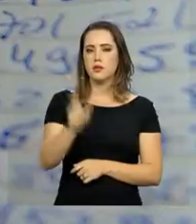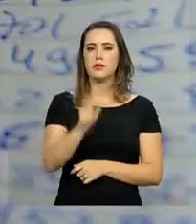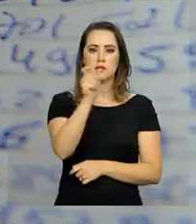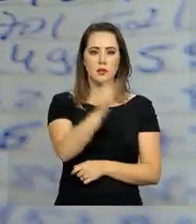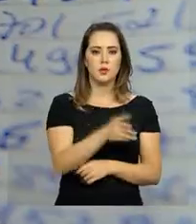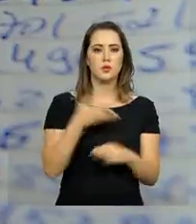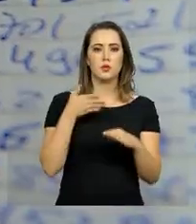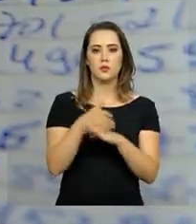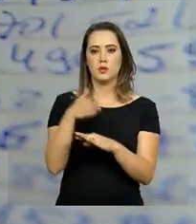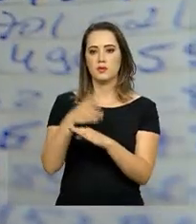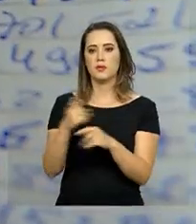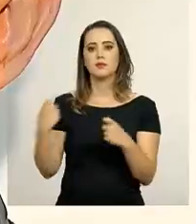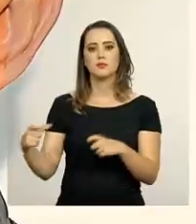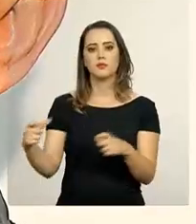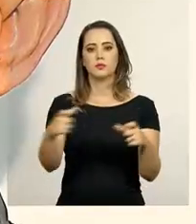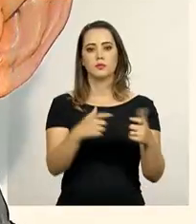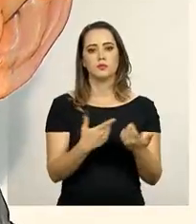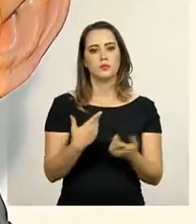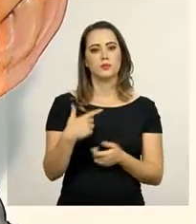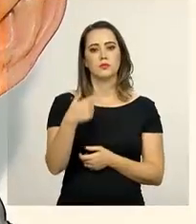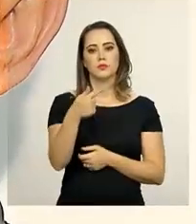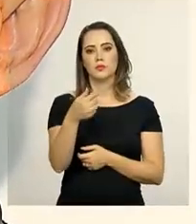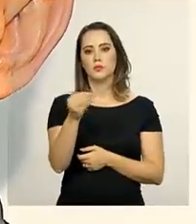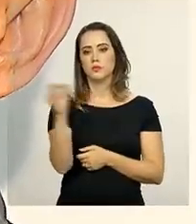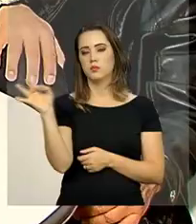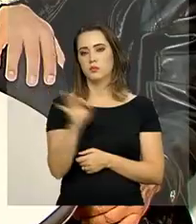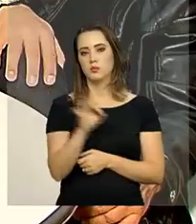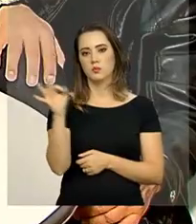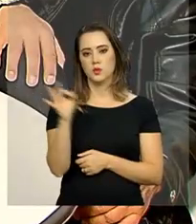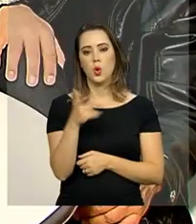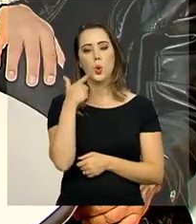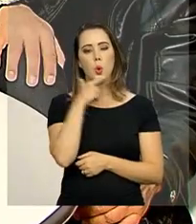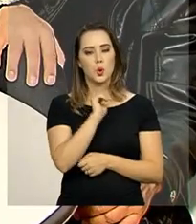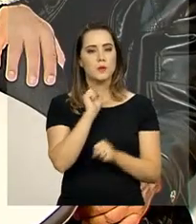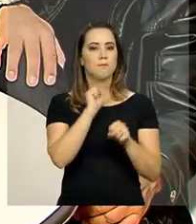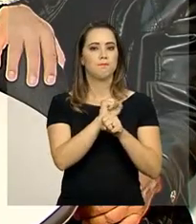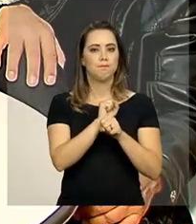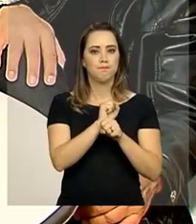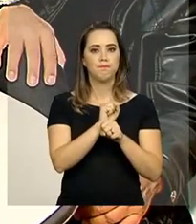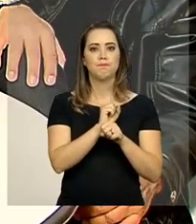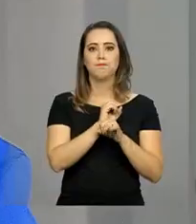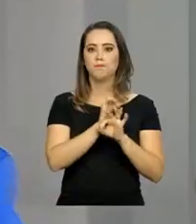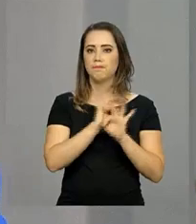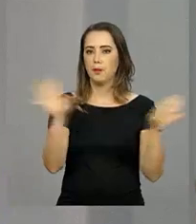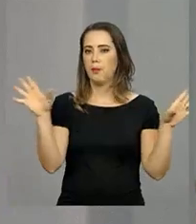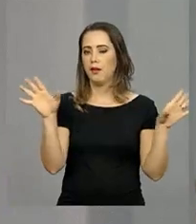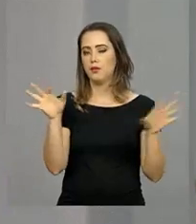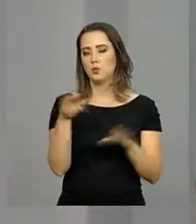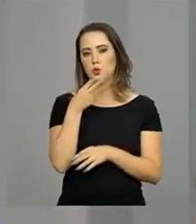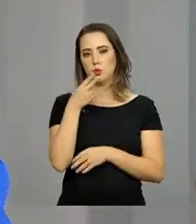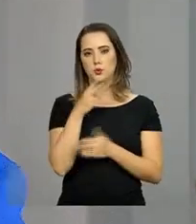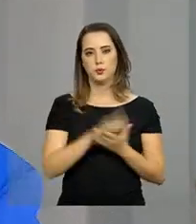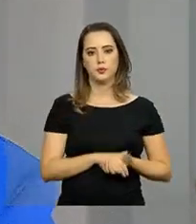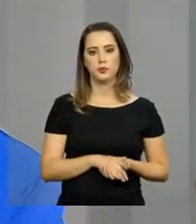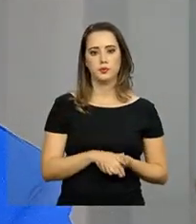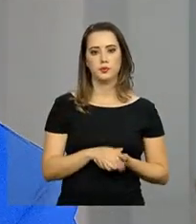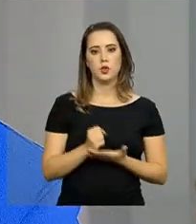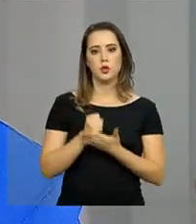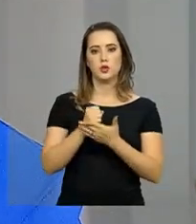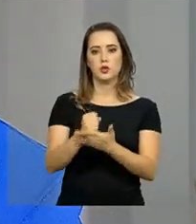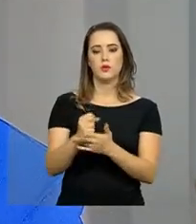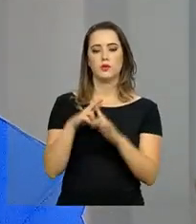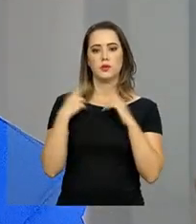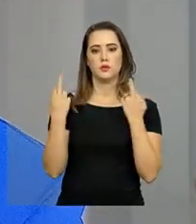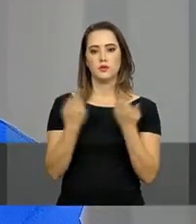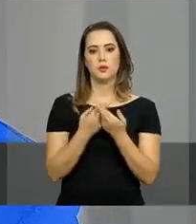pessoas passaram por aqui e 70% delas conseguiram abandonar o tabaco. A gente oferece uma reunião